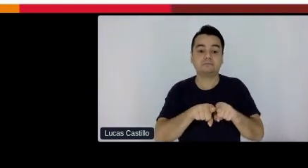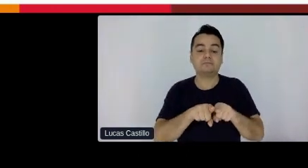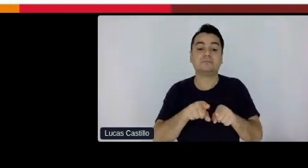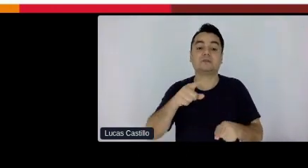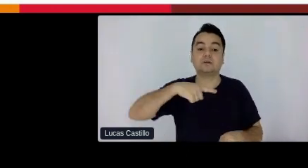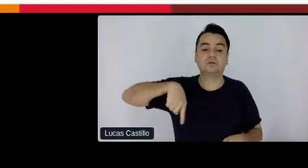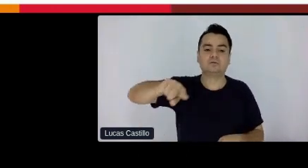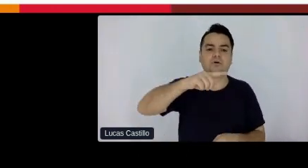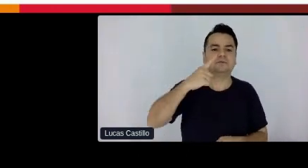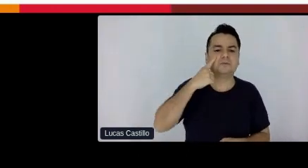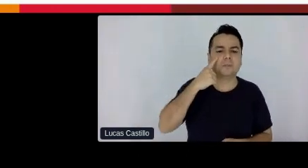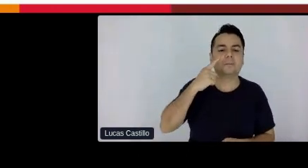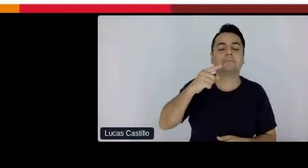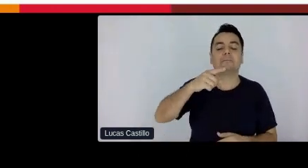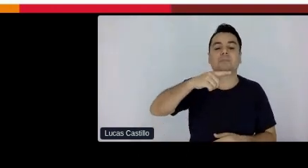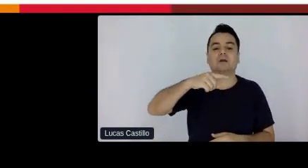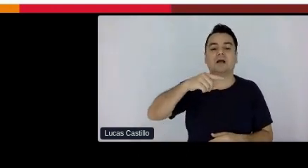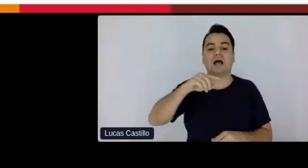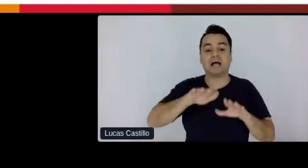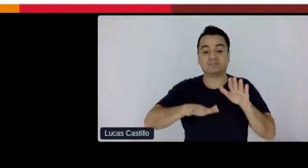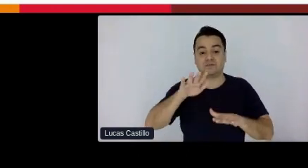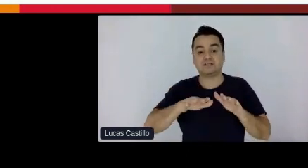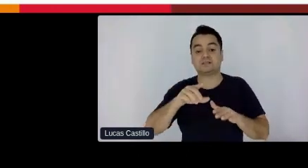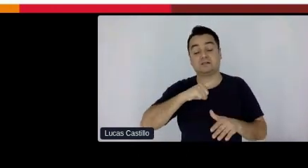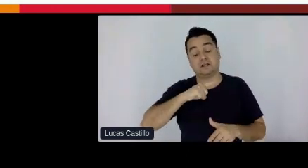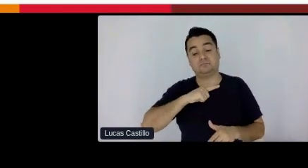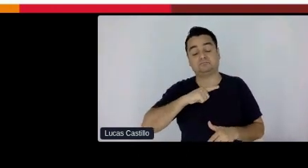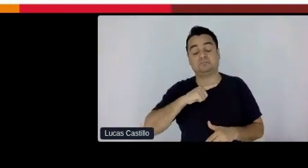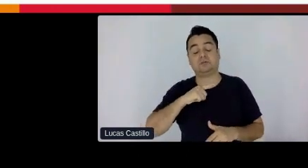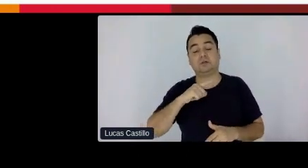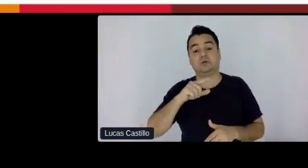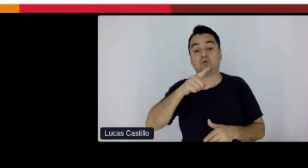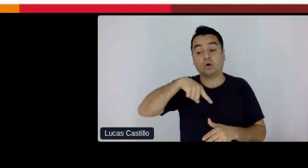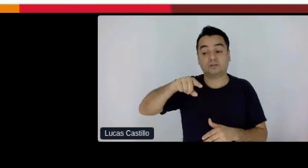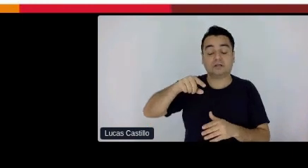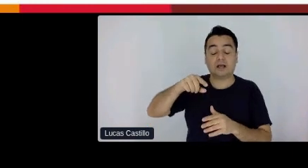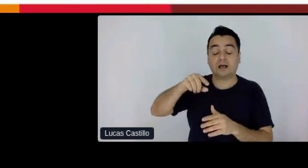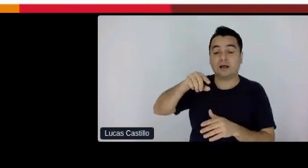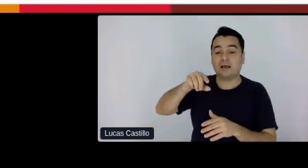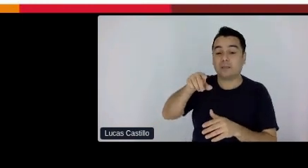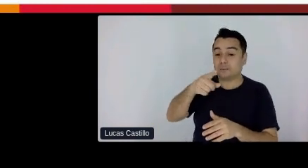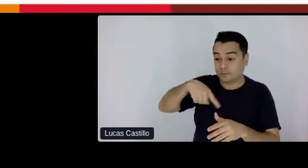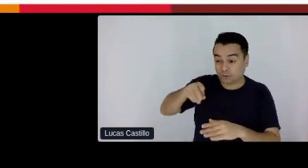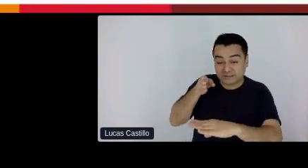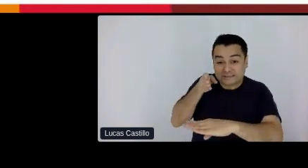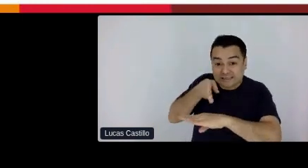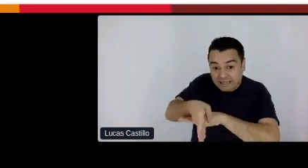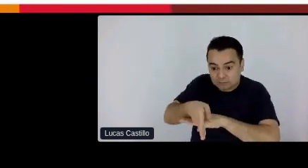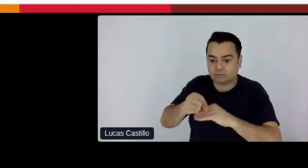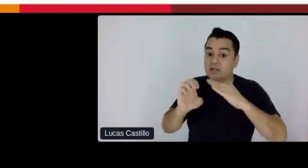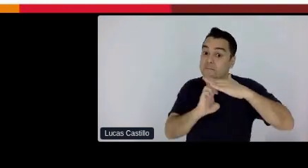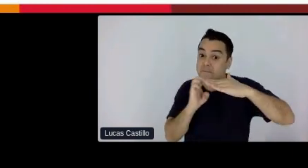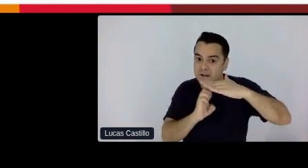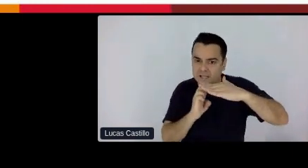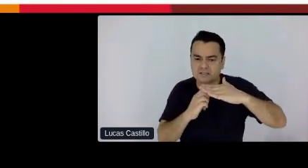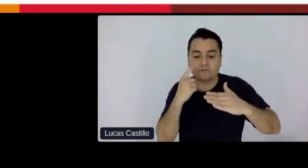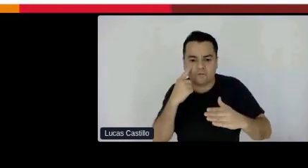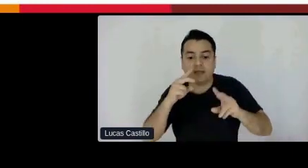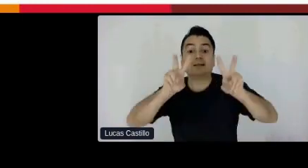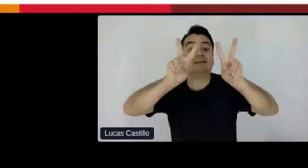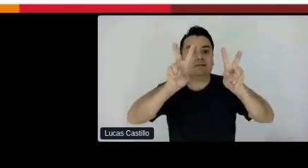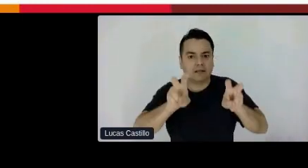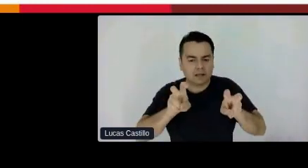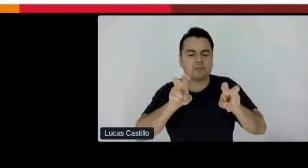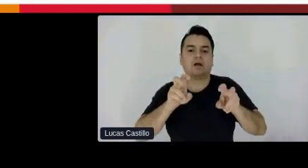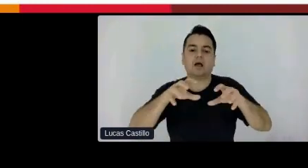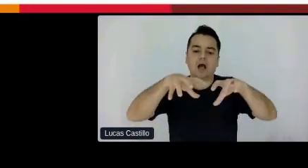está alinhado a nossa prática ao nosso discurso. Outro ponto é ter penetração em toda a empresa, levar o assunto a todas